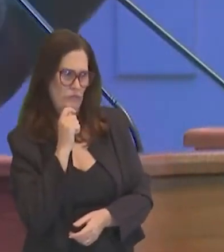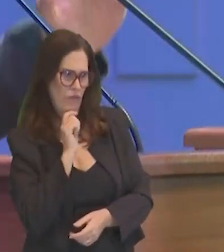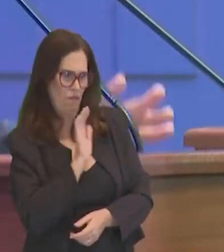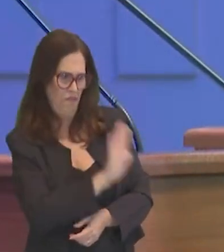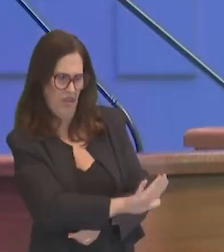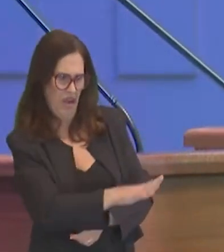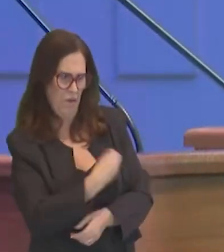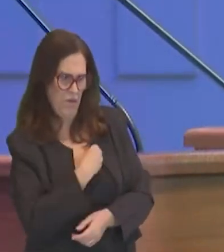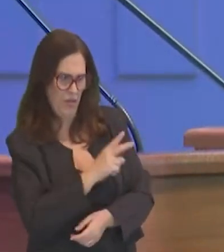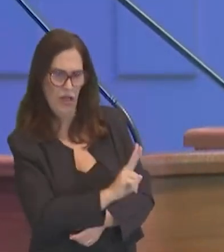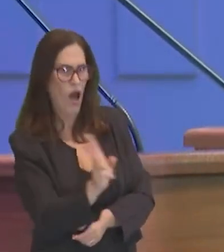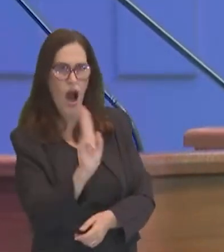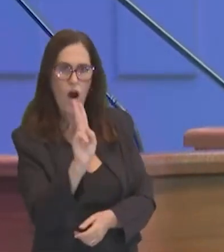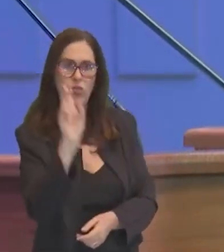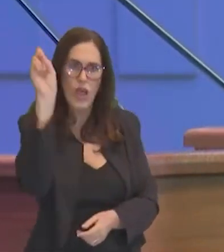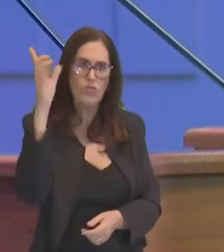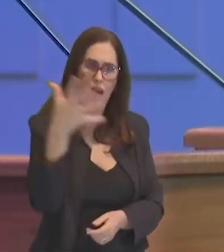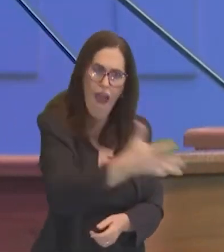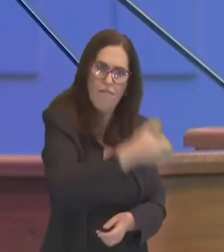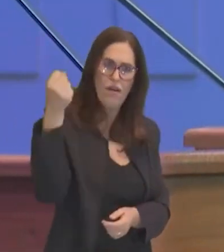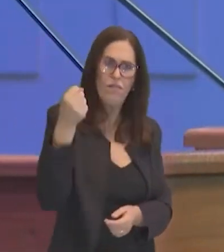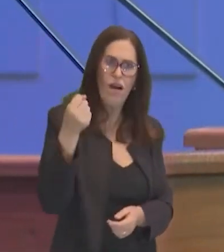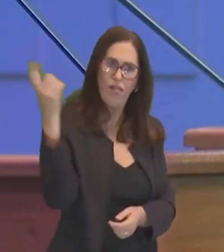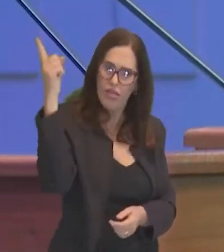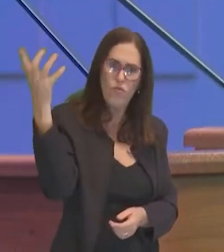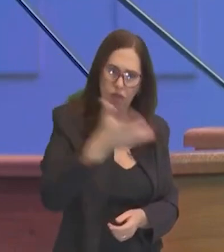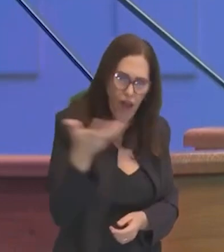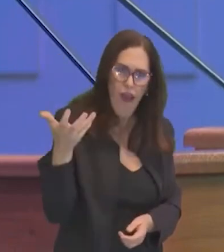ficará para sempre lá.